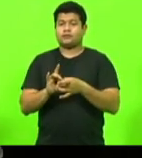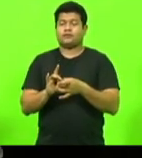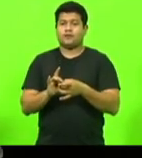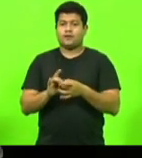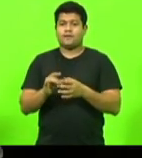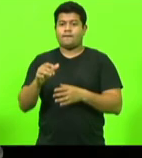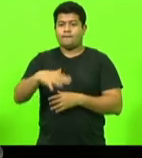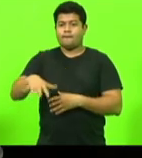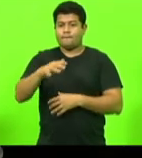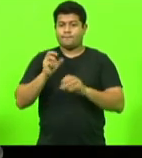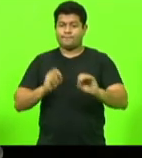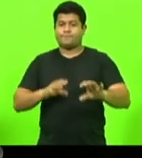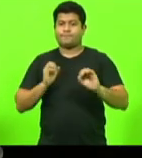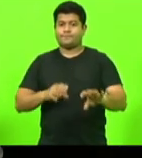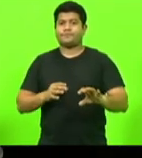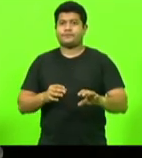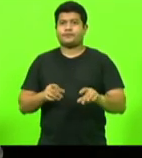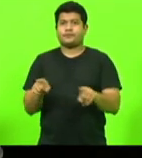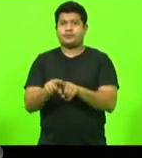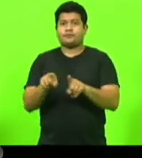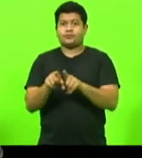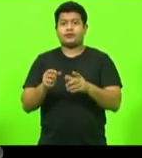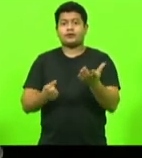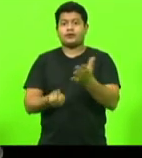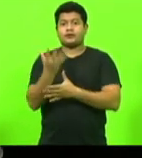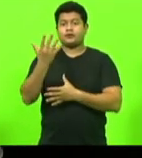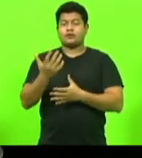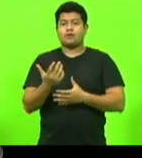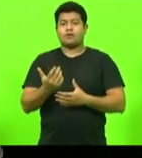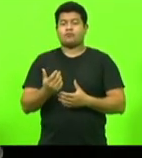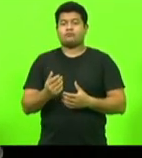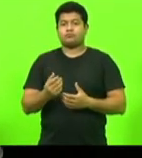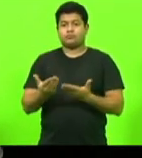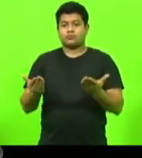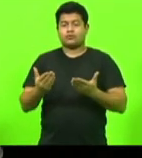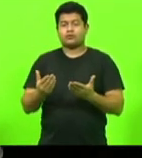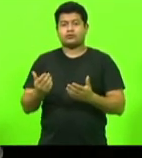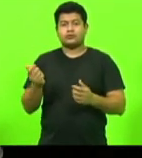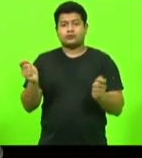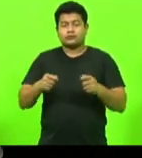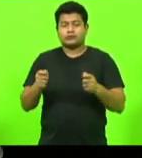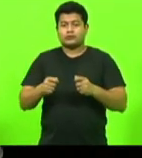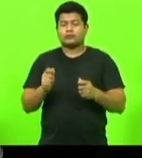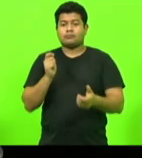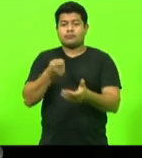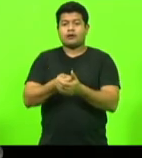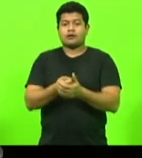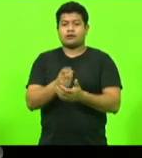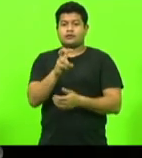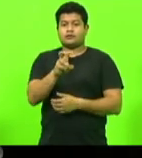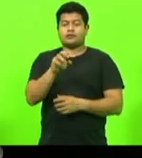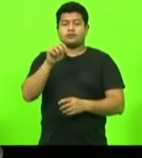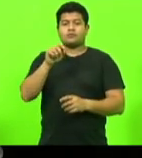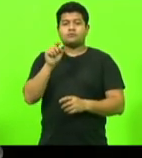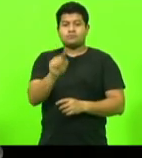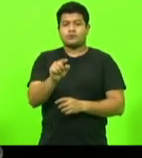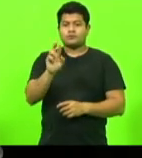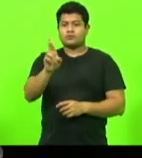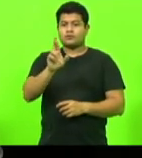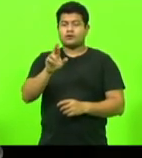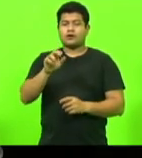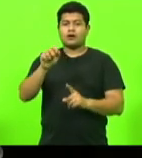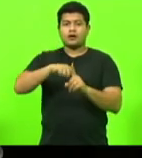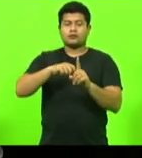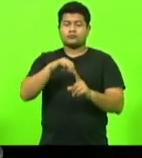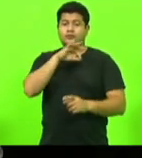educação, abriu possibilidade para remuneração mínima de R$ 5.000 aos integrantes do magistério,